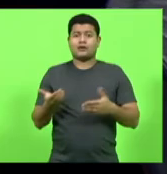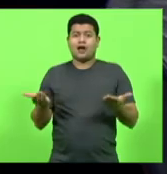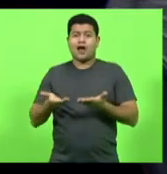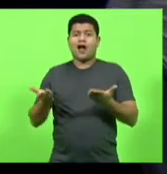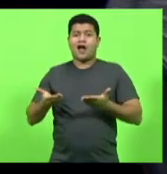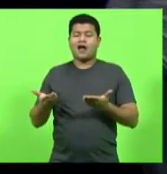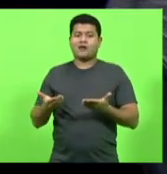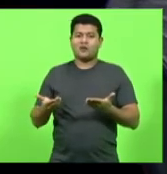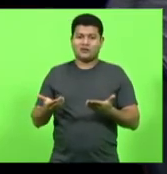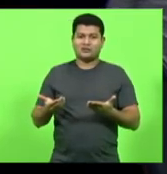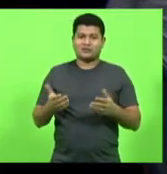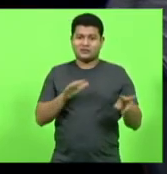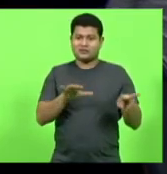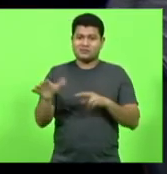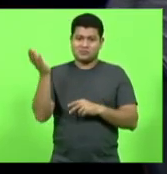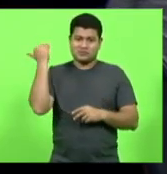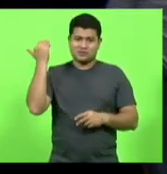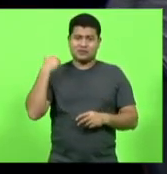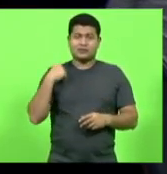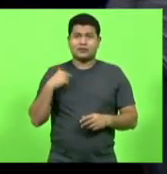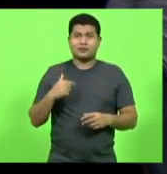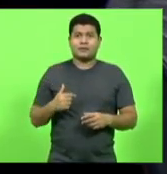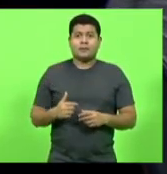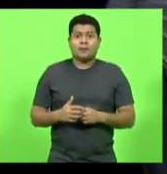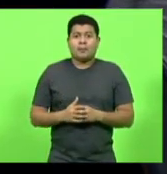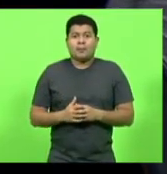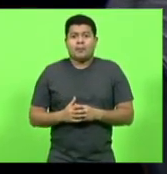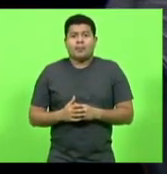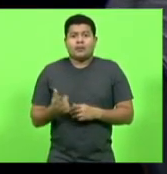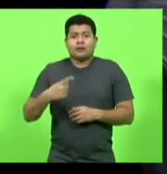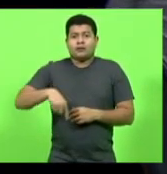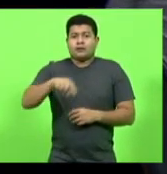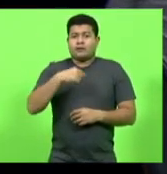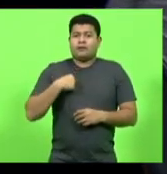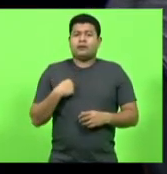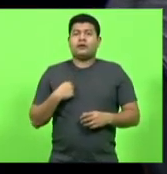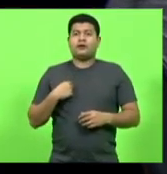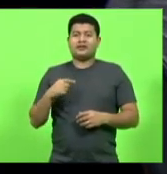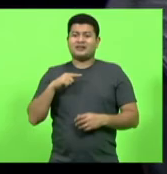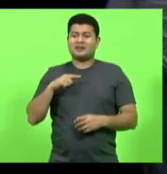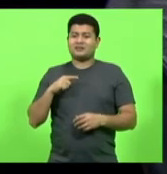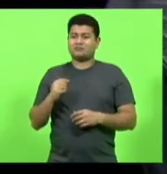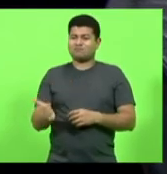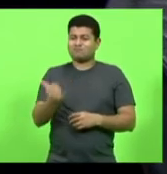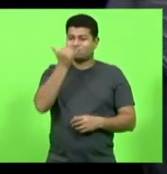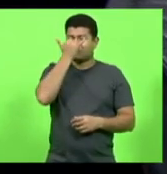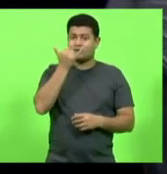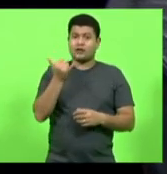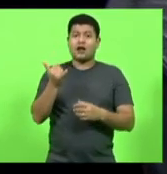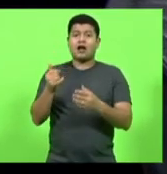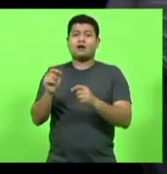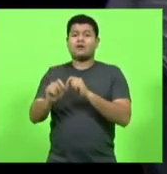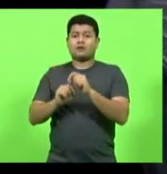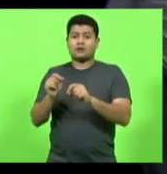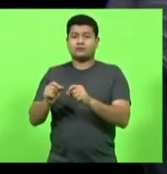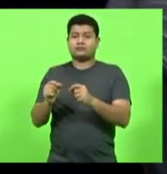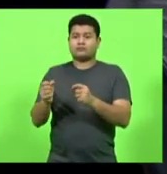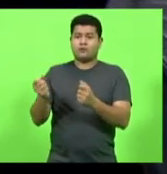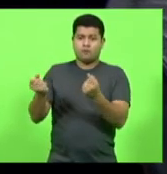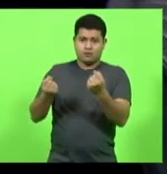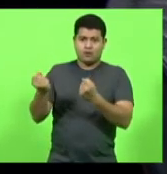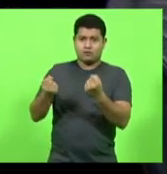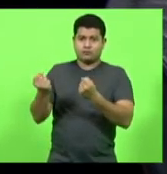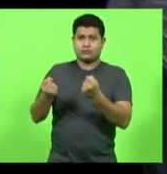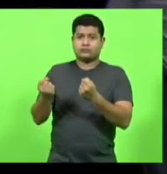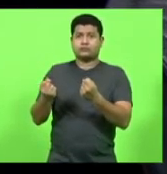dias. Na semana que passou, nós tivemos um acidente envolvendo um veículo e